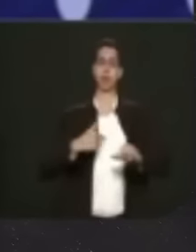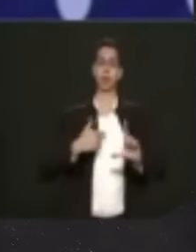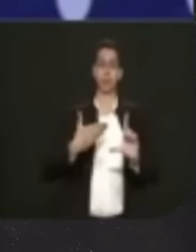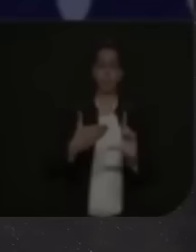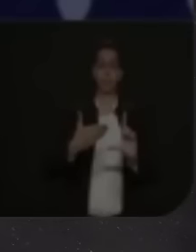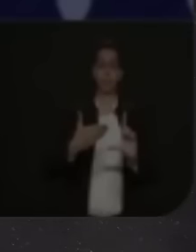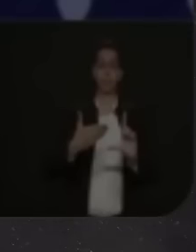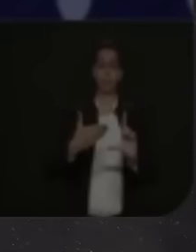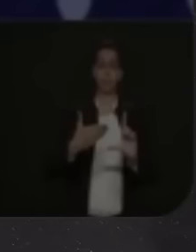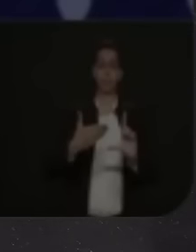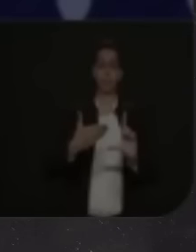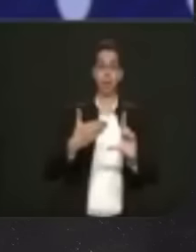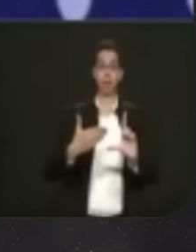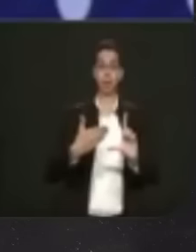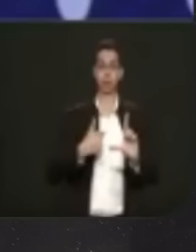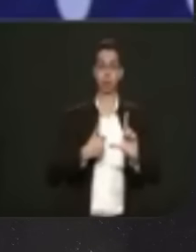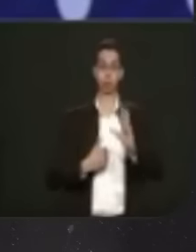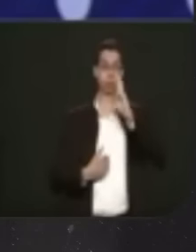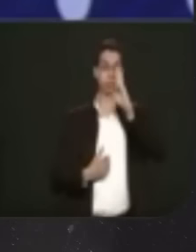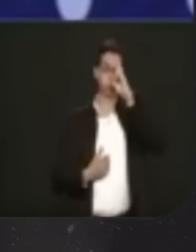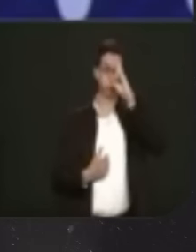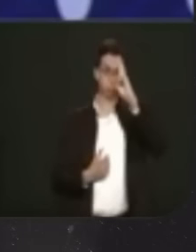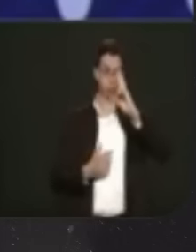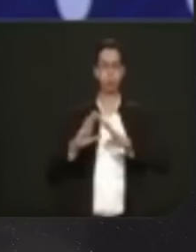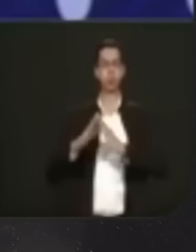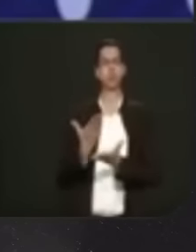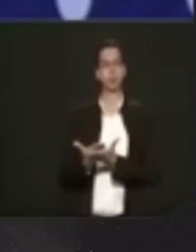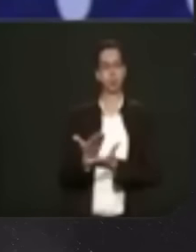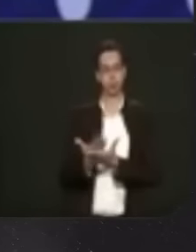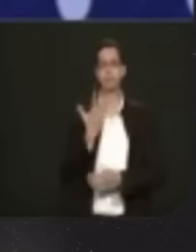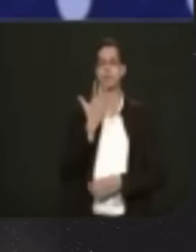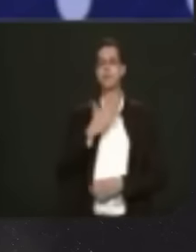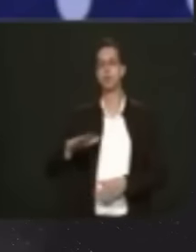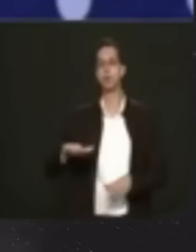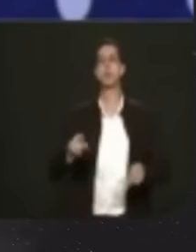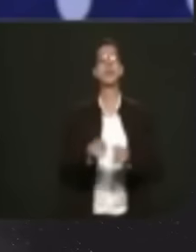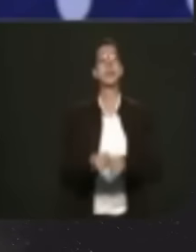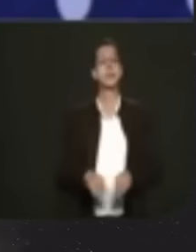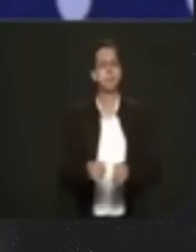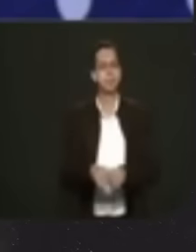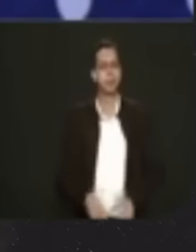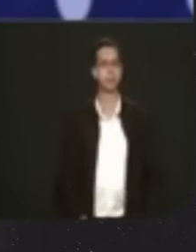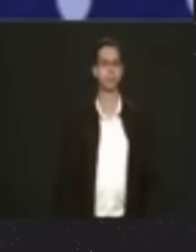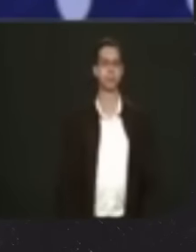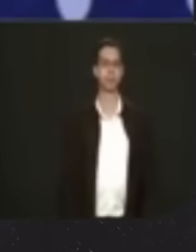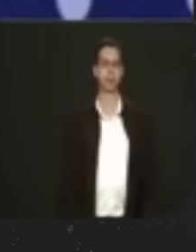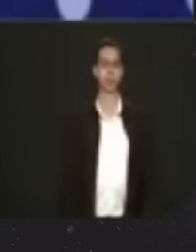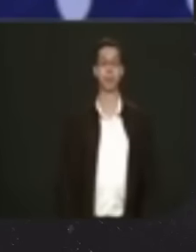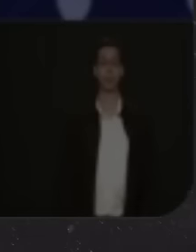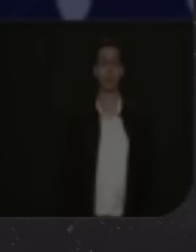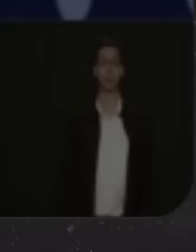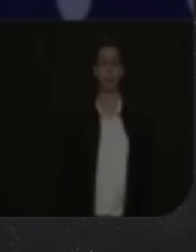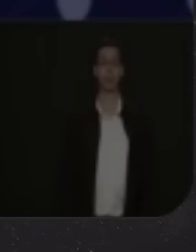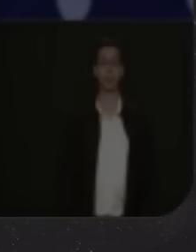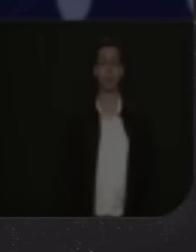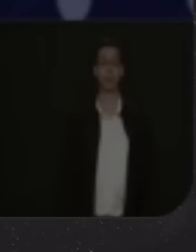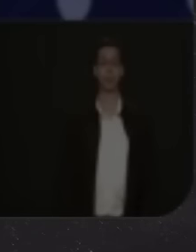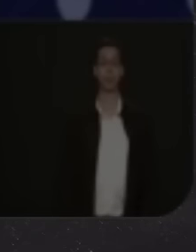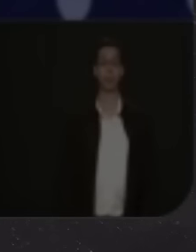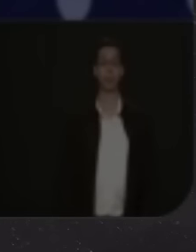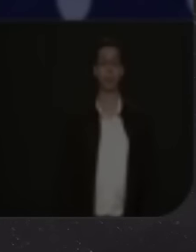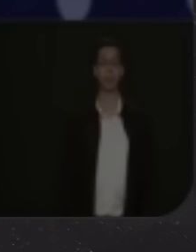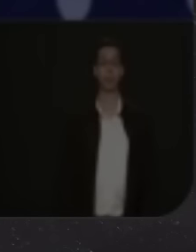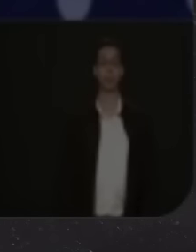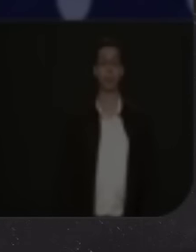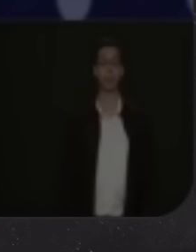de rede de scola Exclusive ele falou também infantil tem uma coisa que a gente tem que mudar na nossa cidade é eu entendi agora